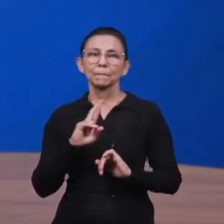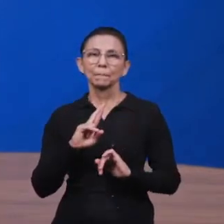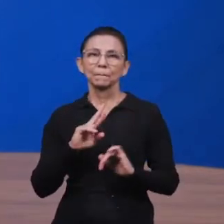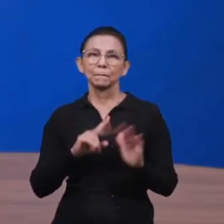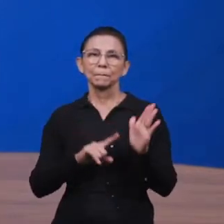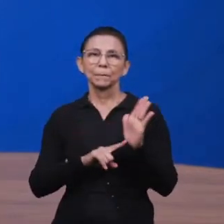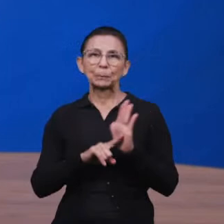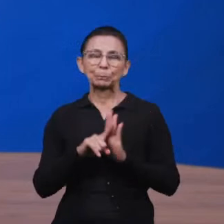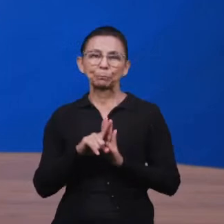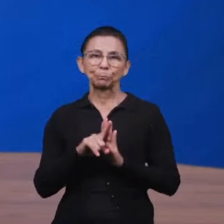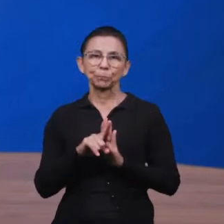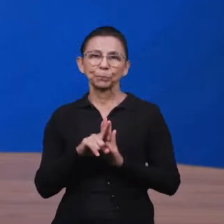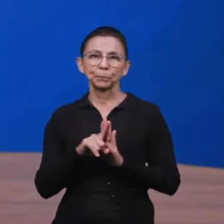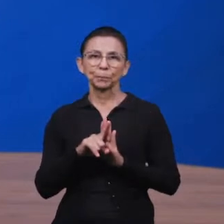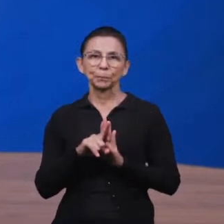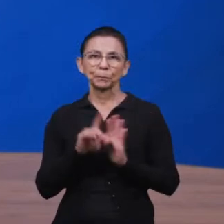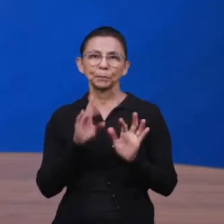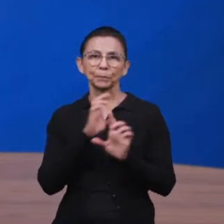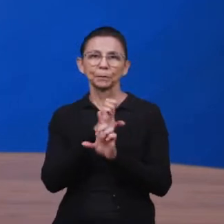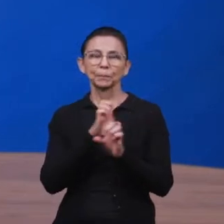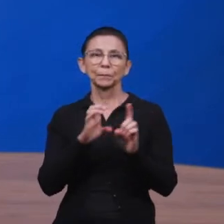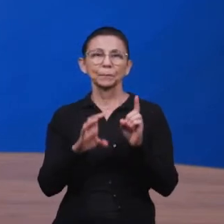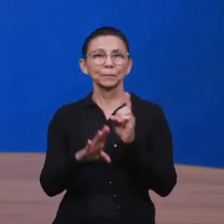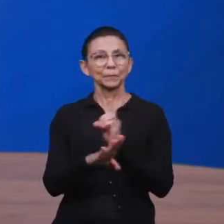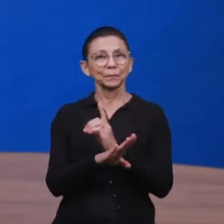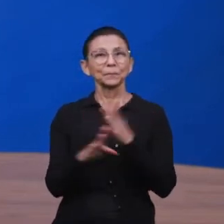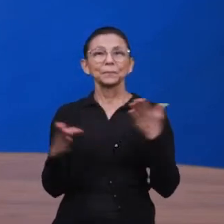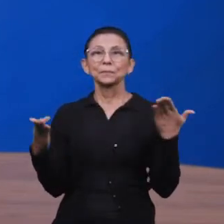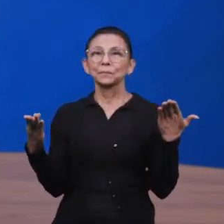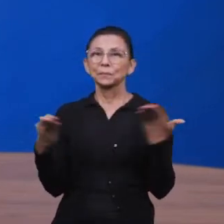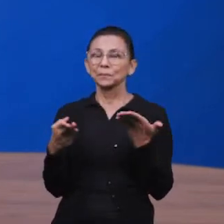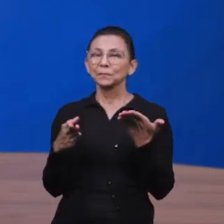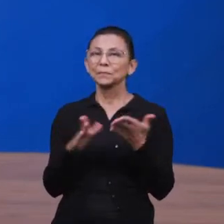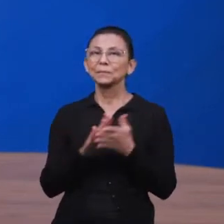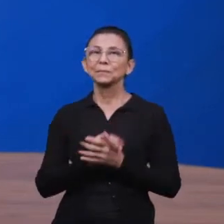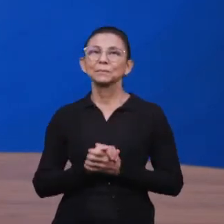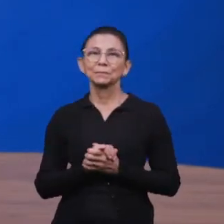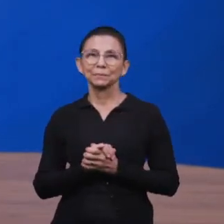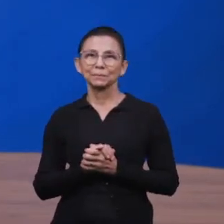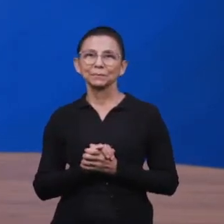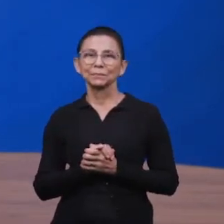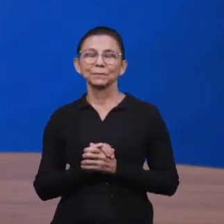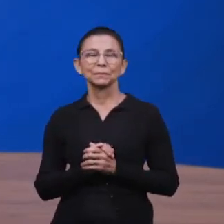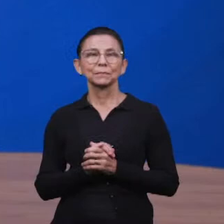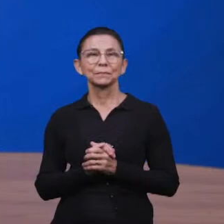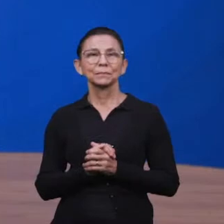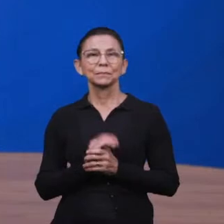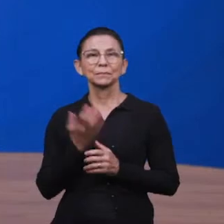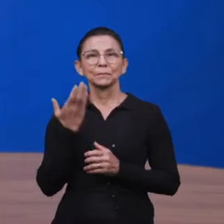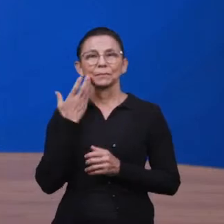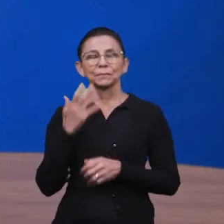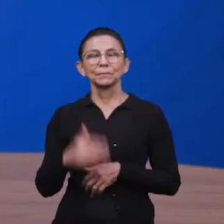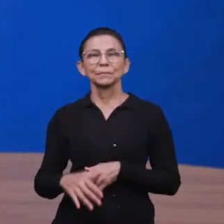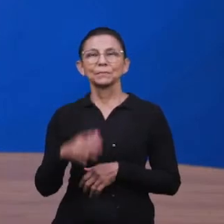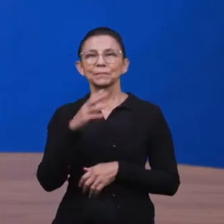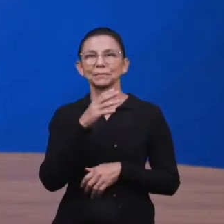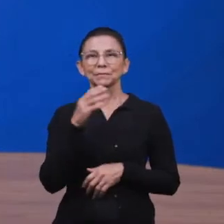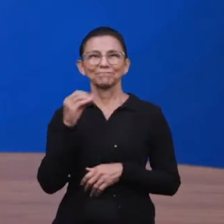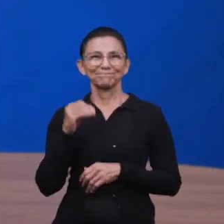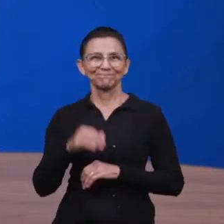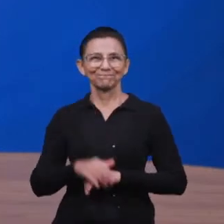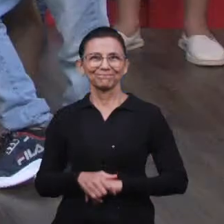nossas perguntas da nossa Escola Bíblica Dominical de hoje, dirigida a nossas crianças, intermediários